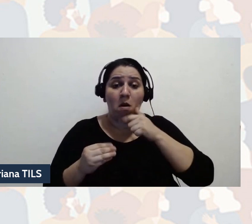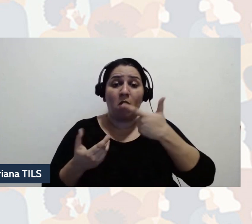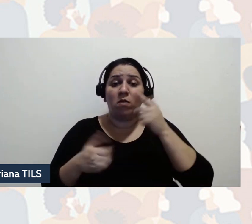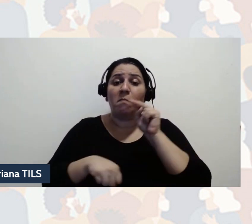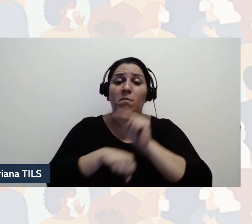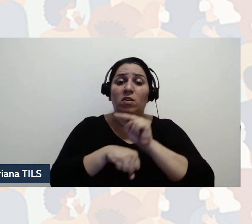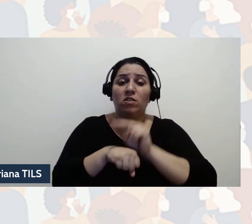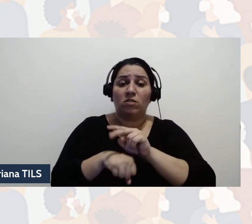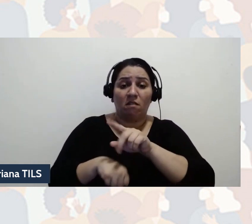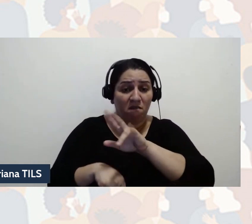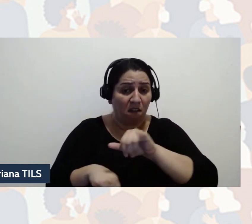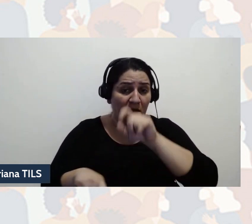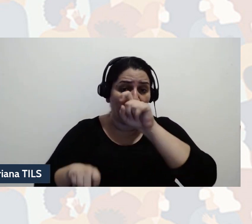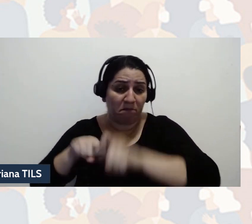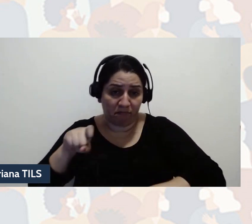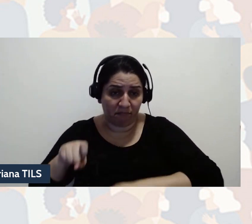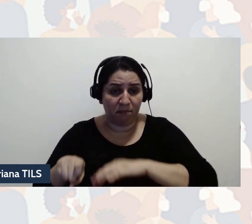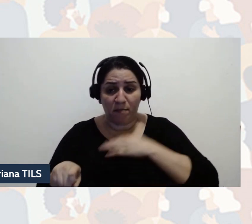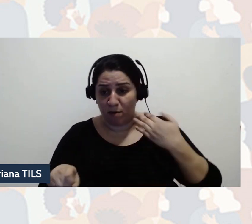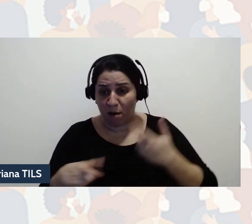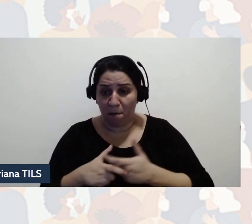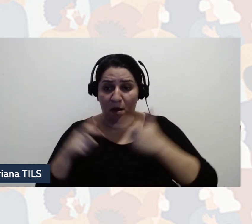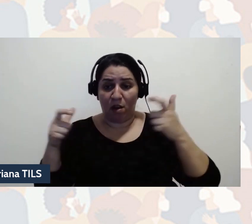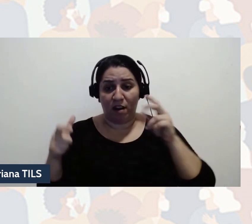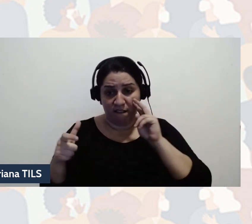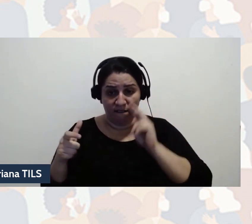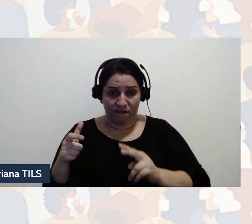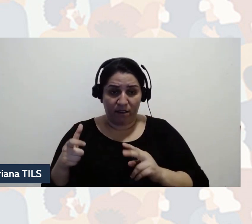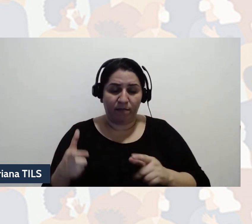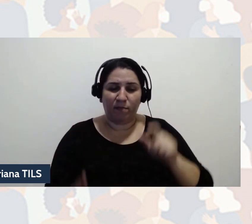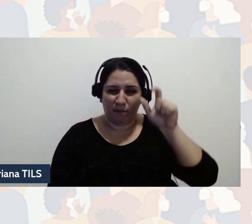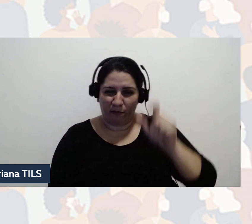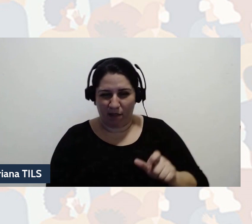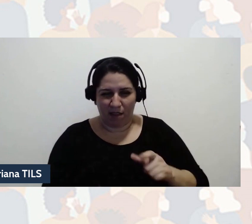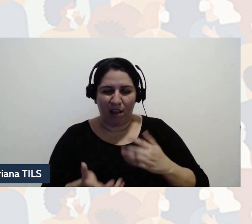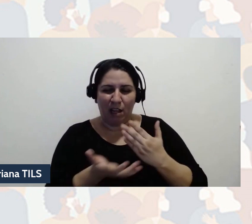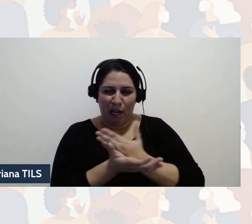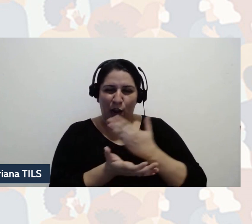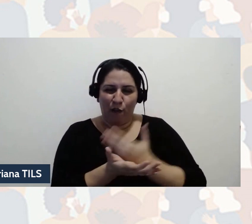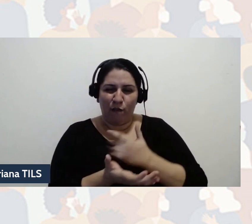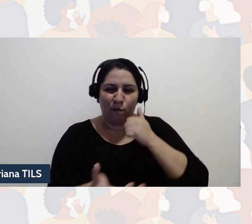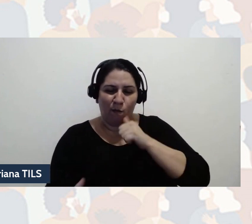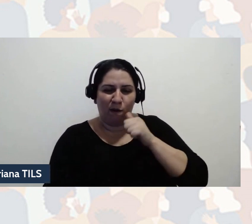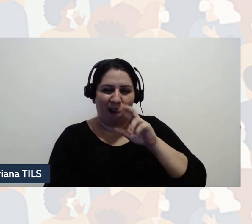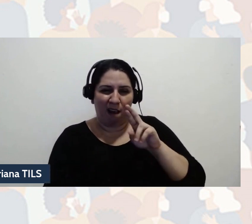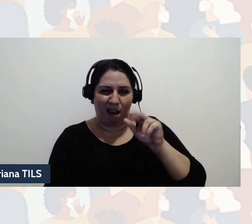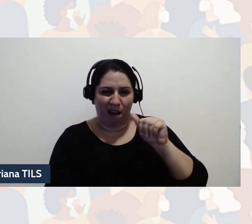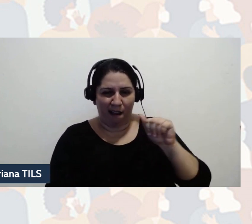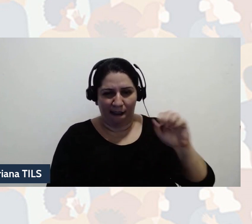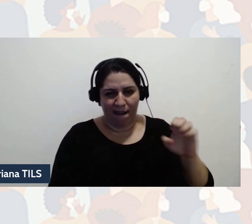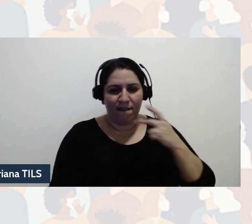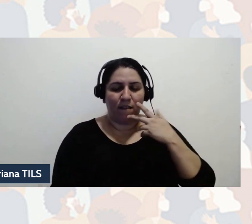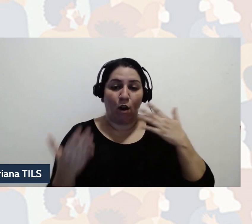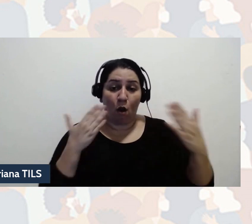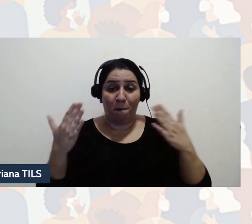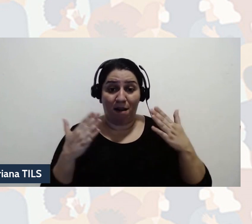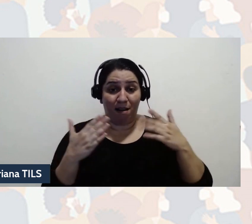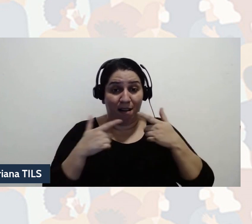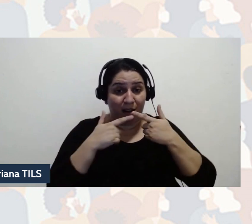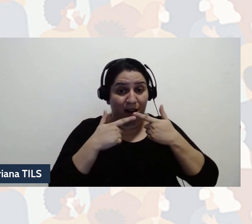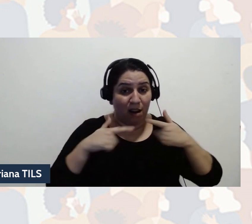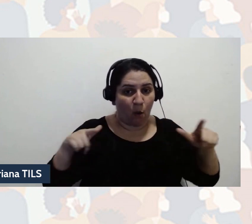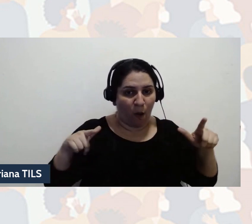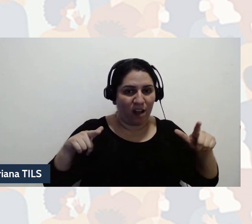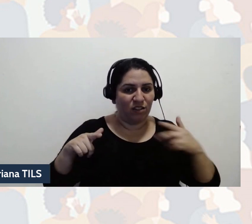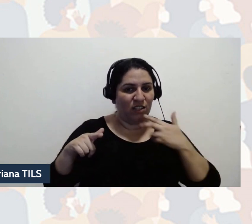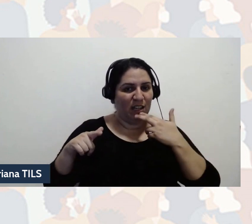homens para sobreviverem. A protagonista, a Rai, associa a linguagem à civilização. Para ela, só através